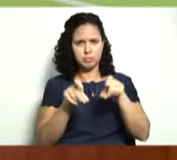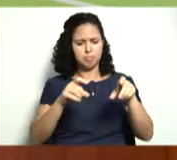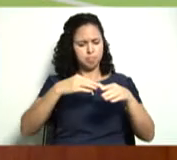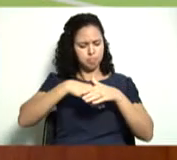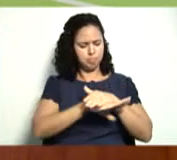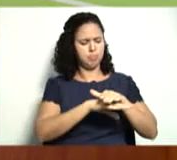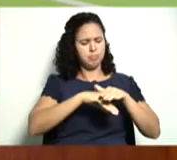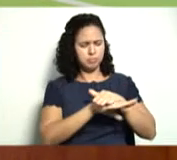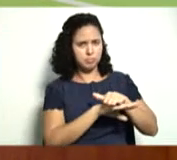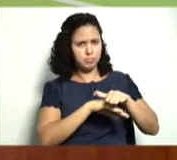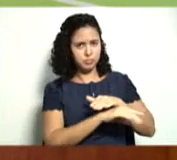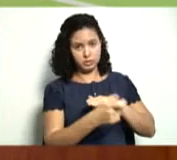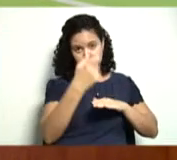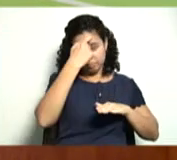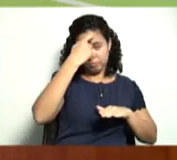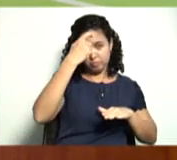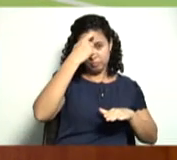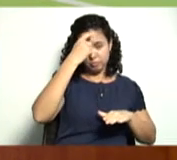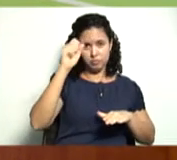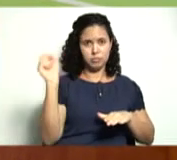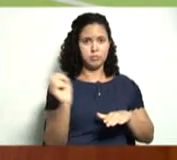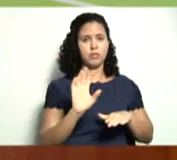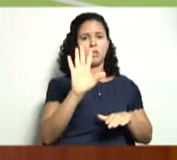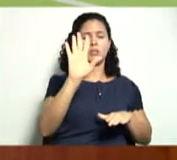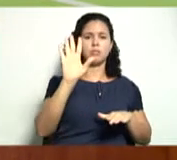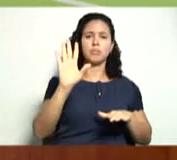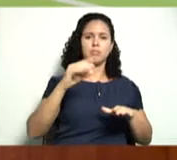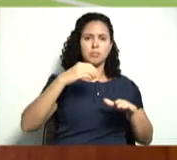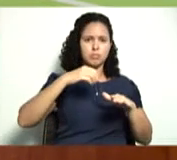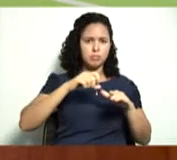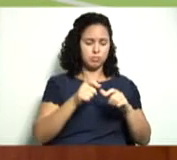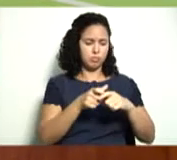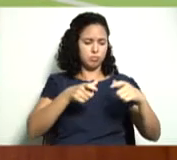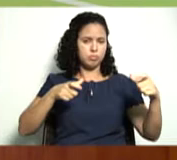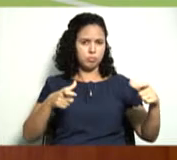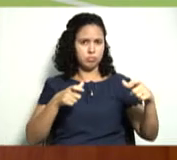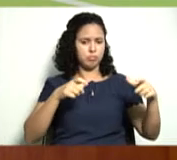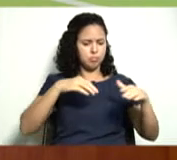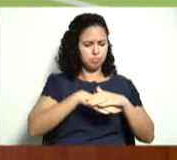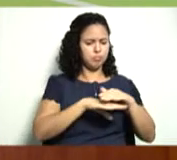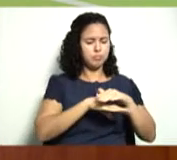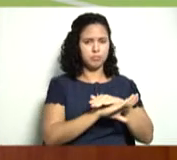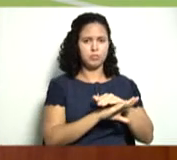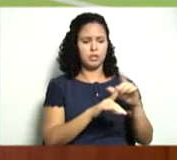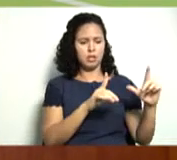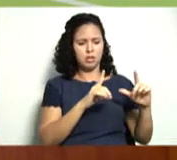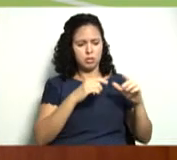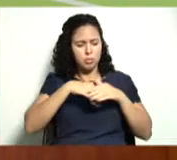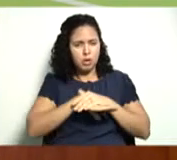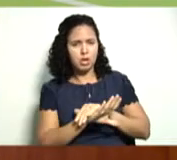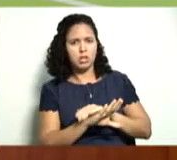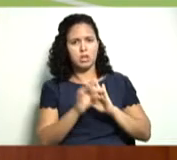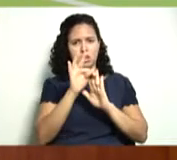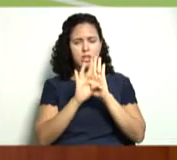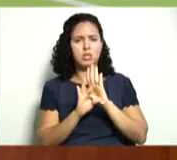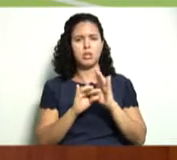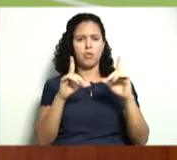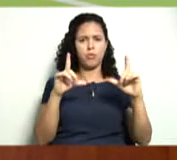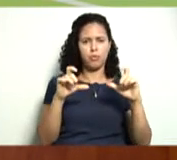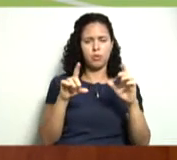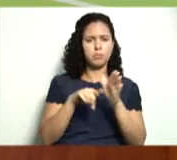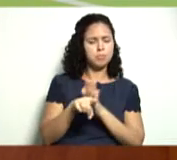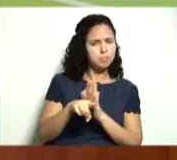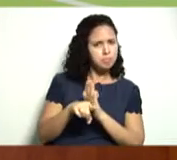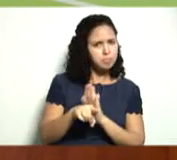de 500 gigabytes um trabalho isso que a gente pra guardar só as nossas fotos nossas pesquisas nossos textos e imagens